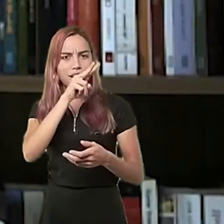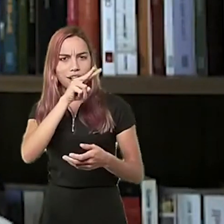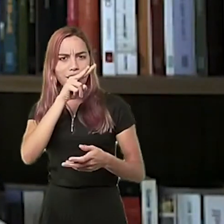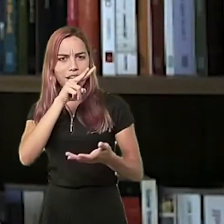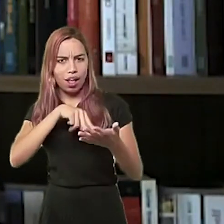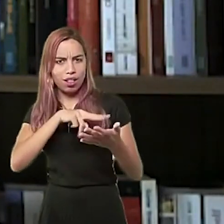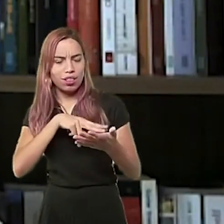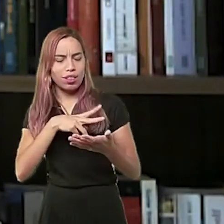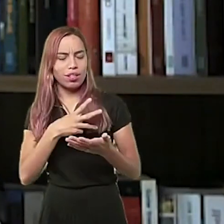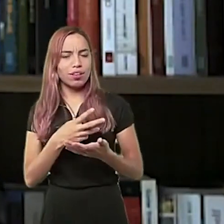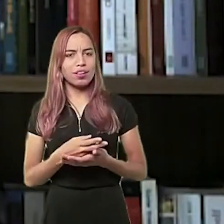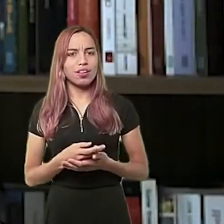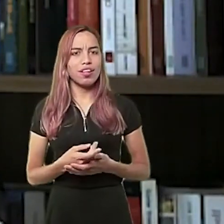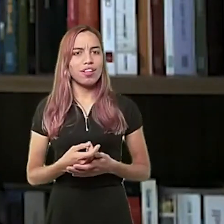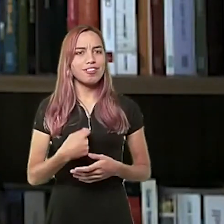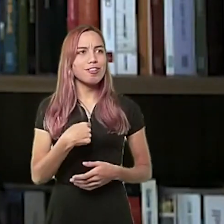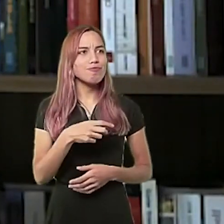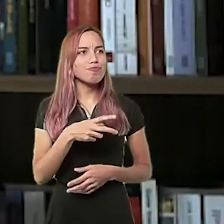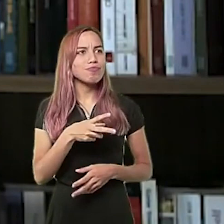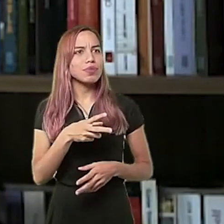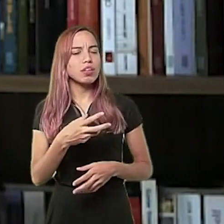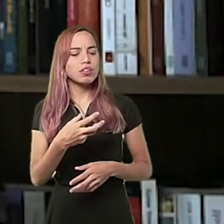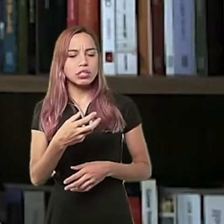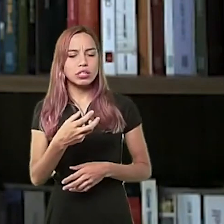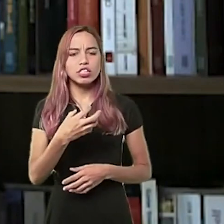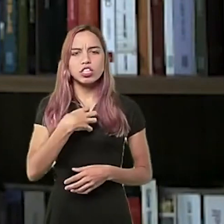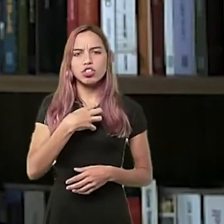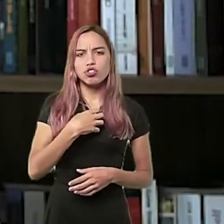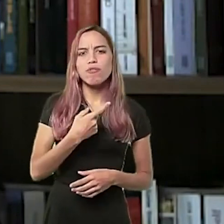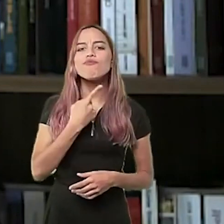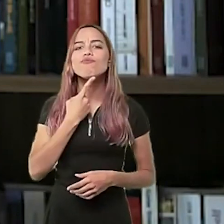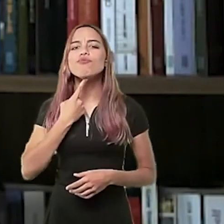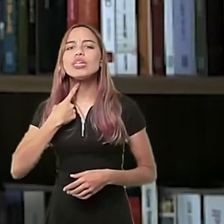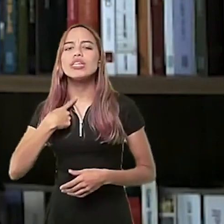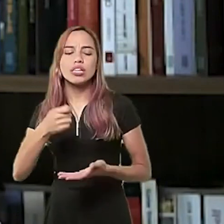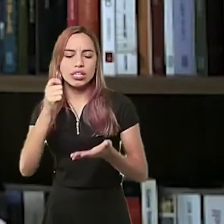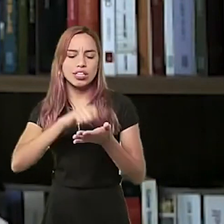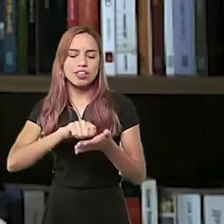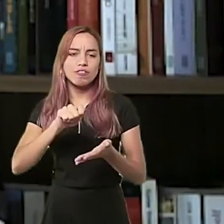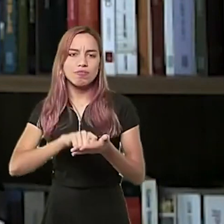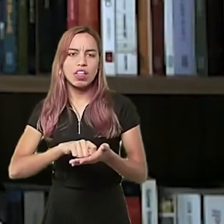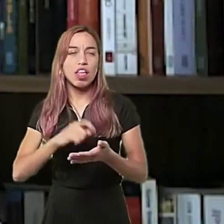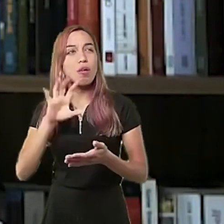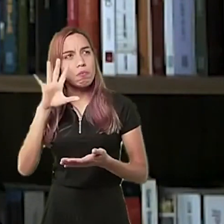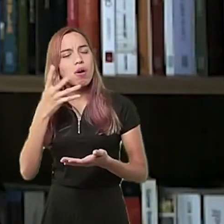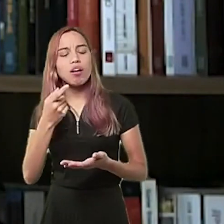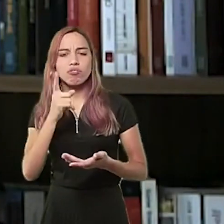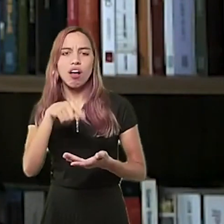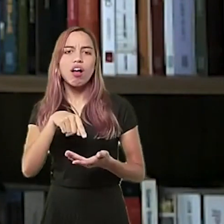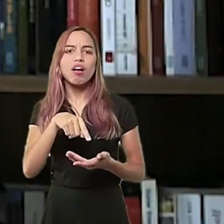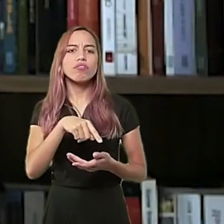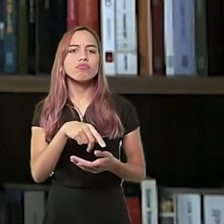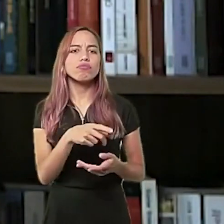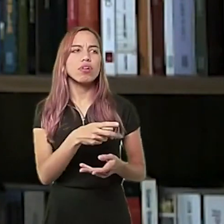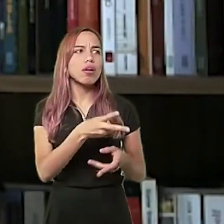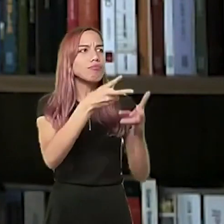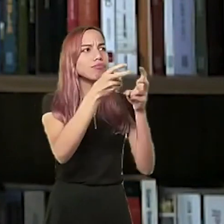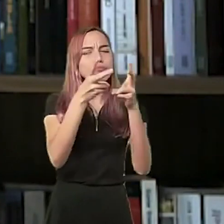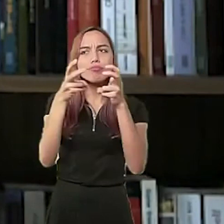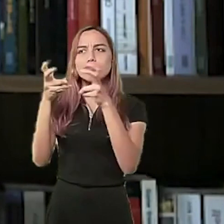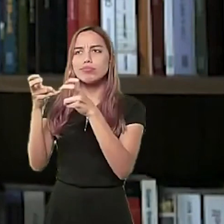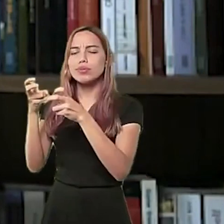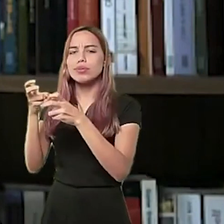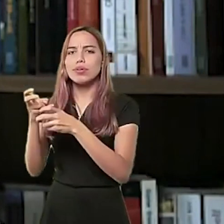tenha incutido em mim essa vontade de escrever. Acredito que tenha sido isso, porque foi algo que